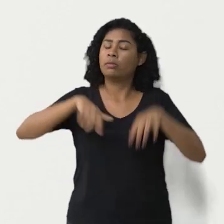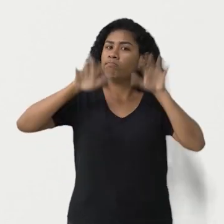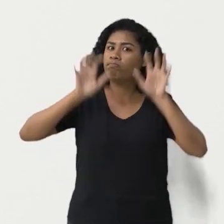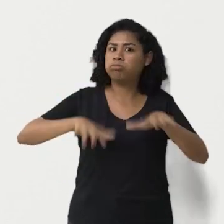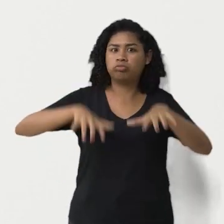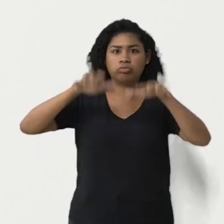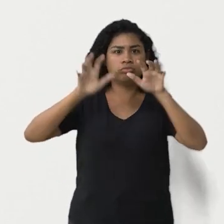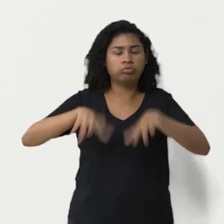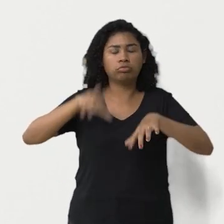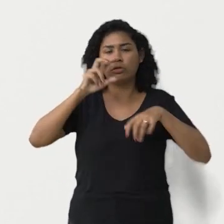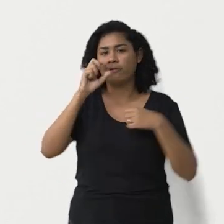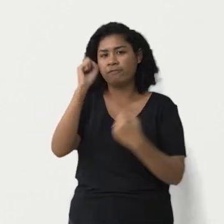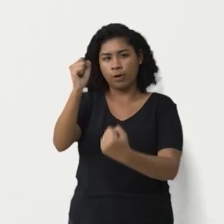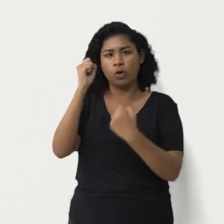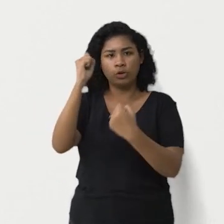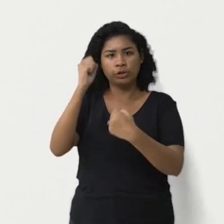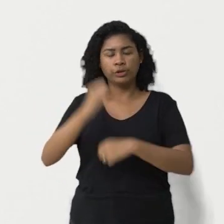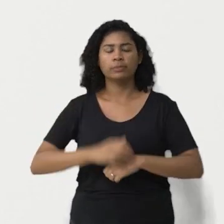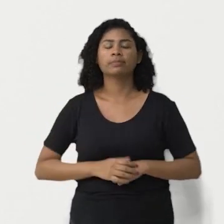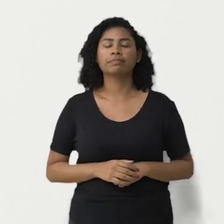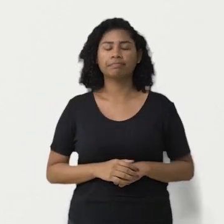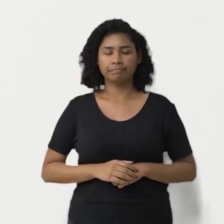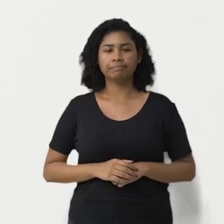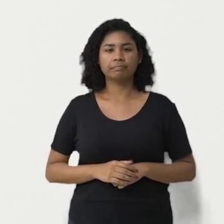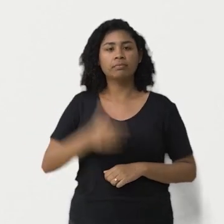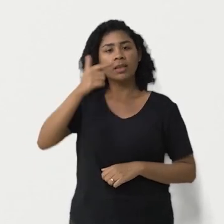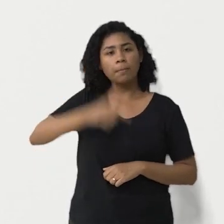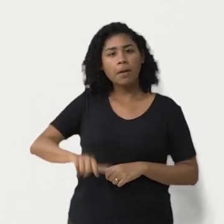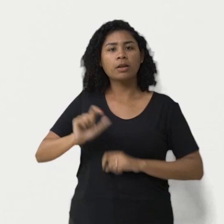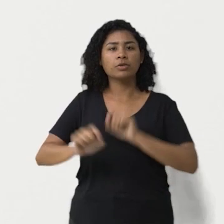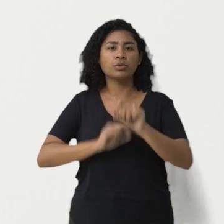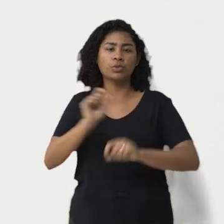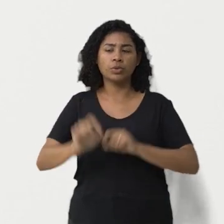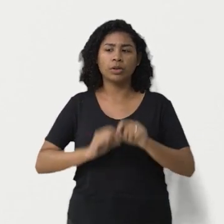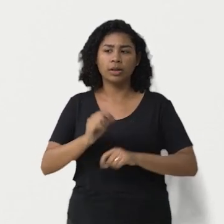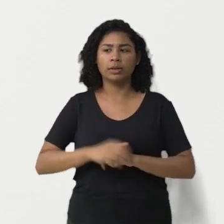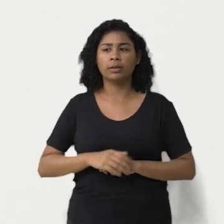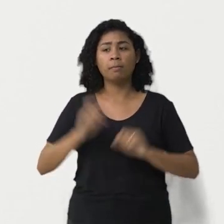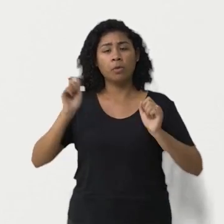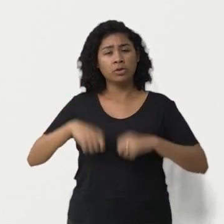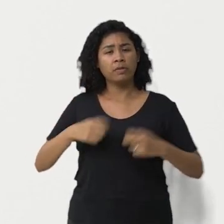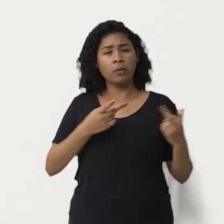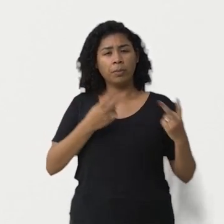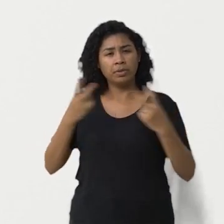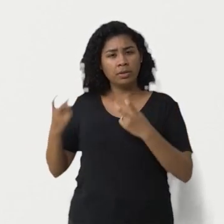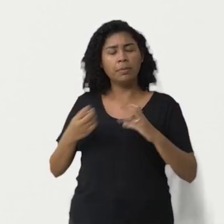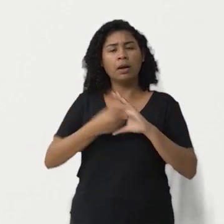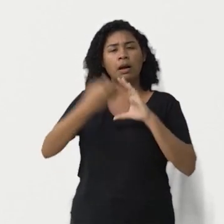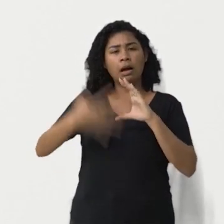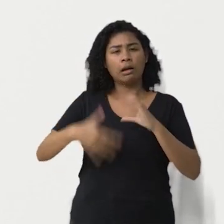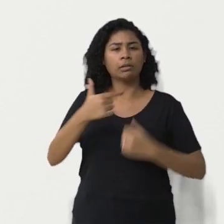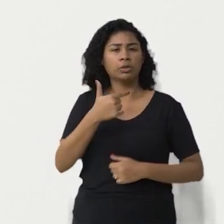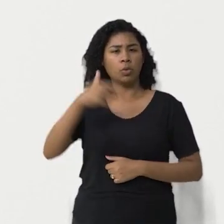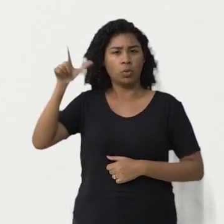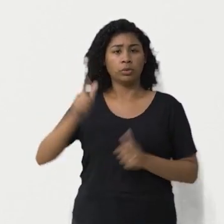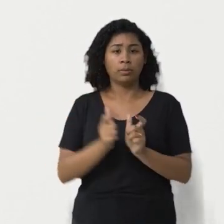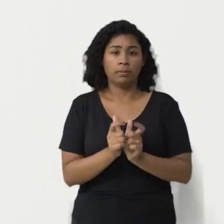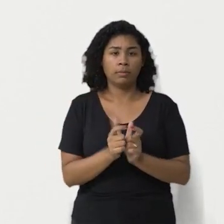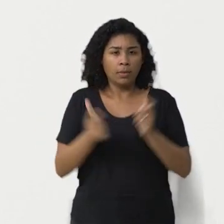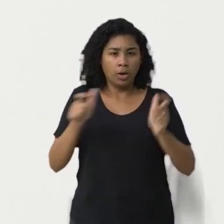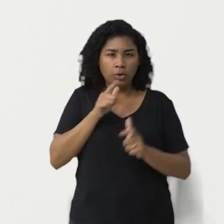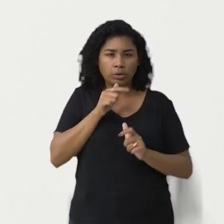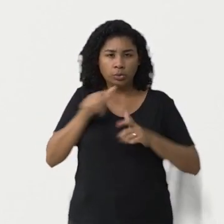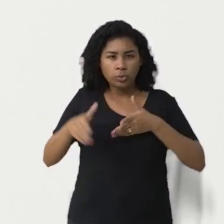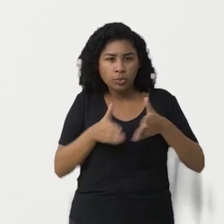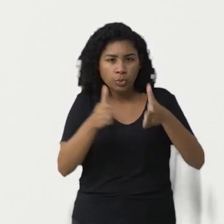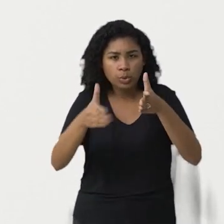bastante, tá certo? Além disso, a gente vai verificar outra característica, que a maioria dos rios brasileiros, eles